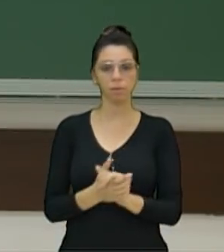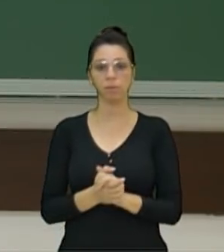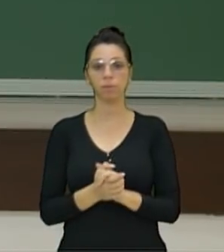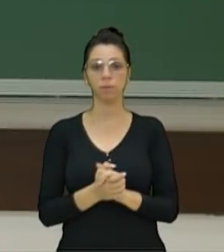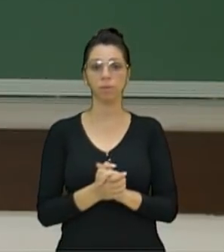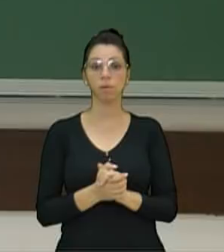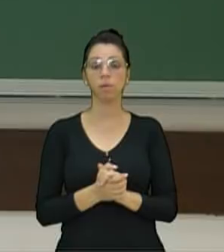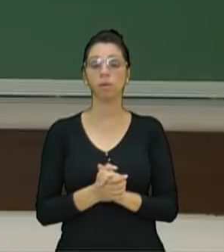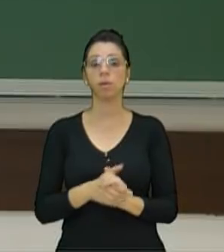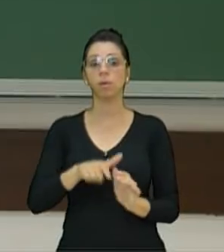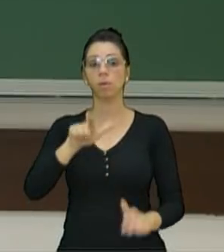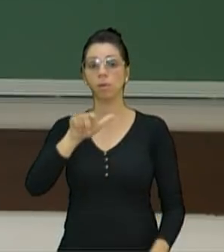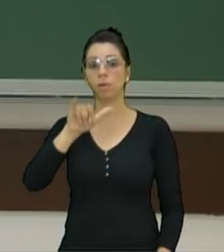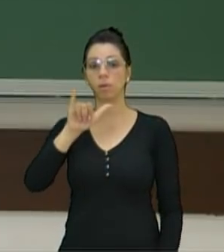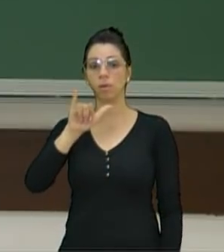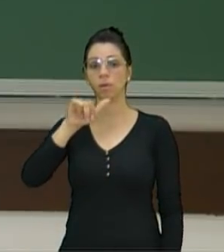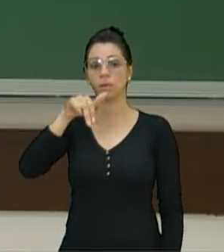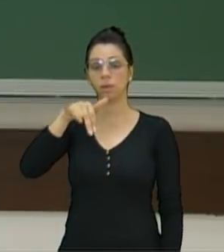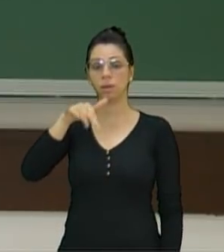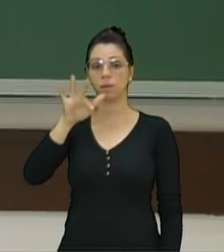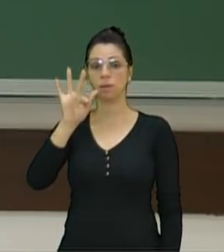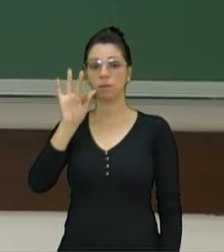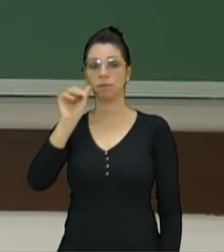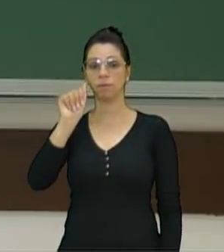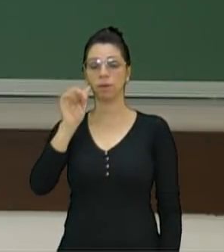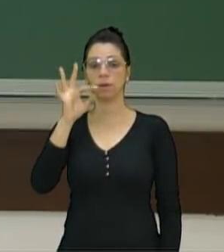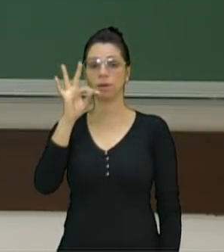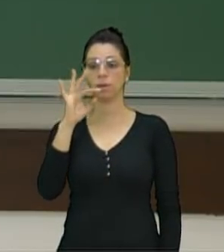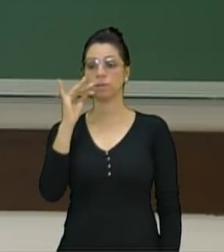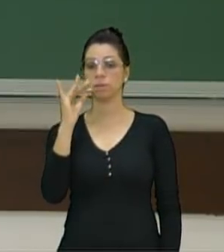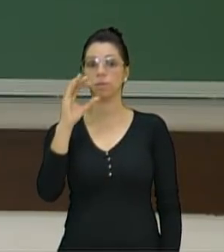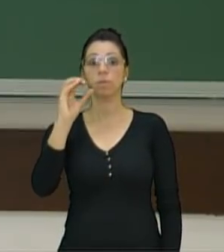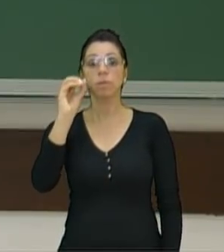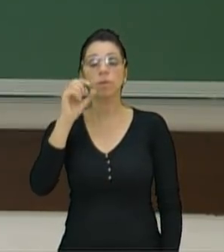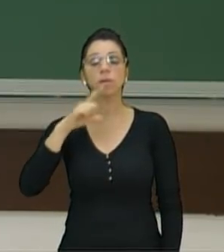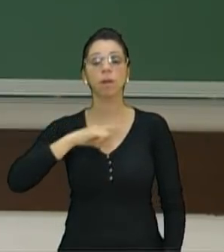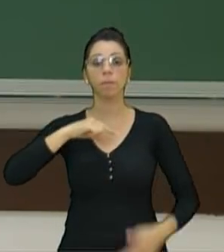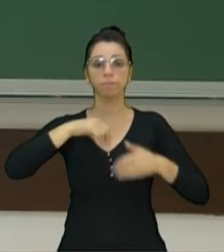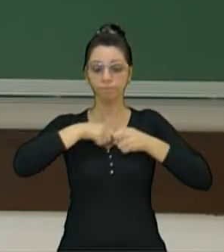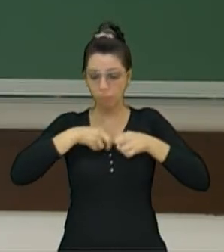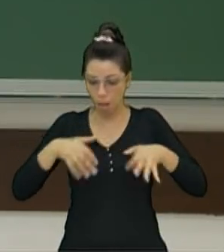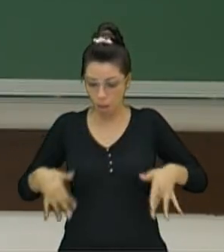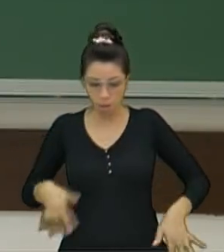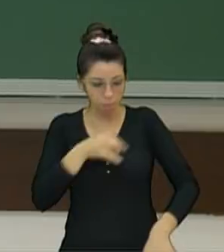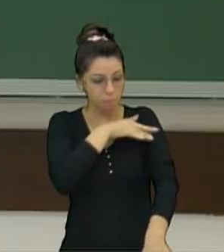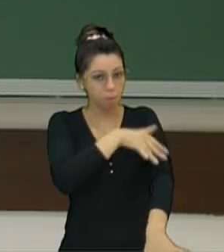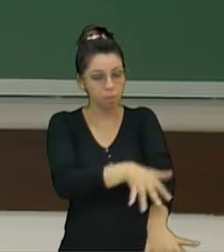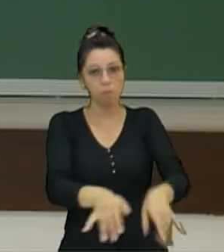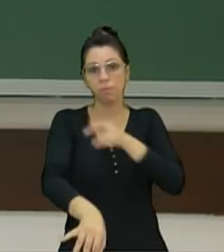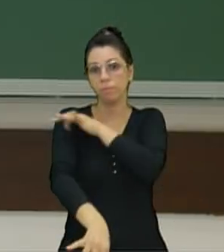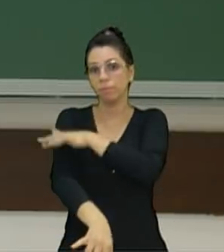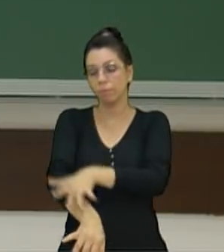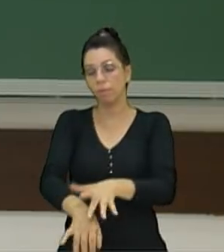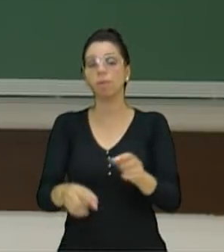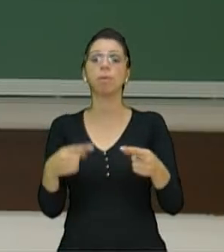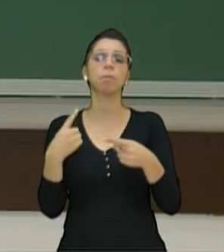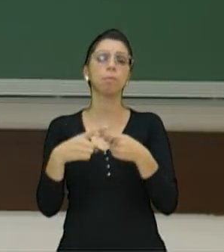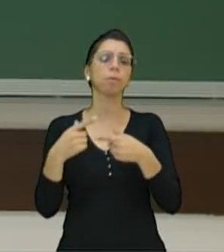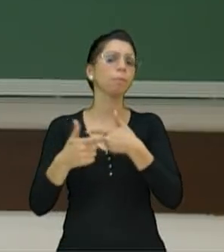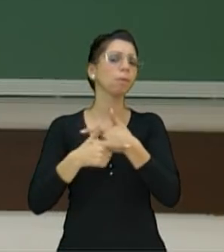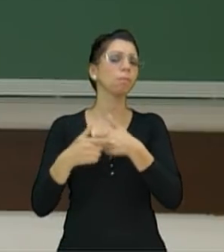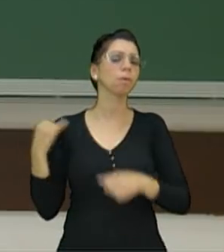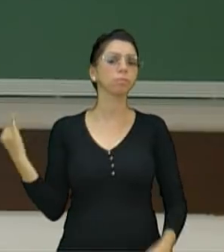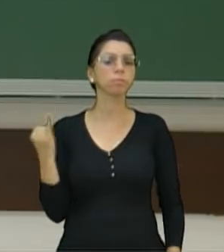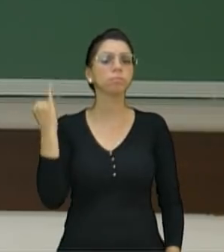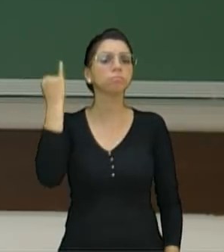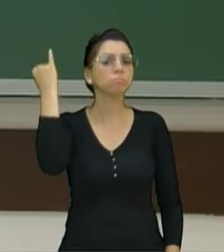que também estão pelo corpo todo, tá? A gente vai entender qual que é o papel deles e por que que isso tudo é